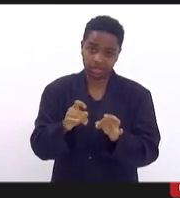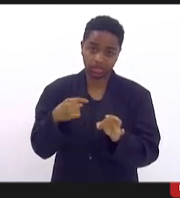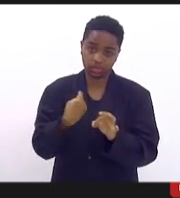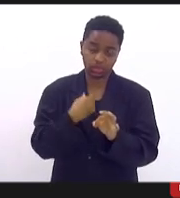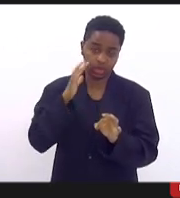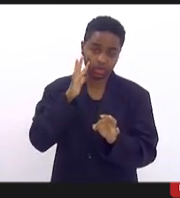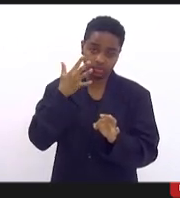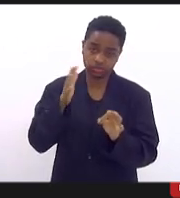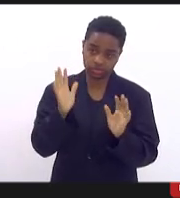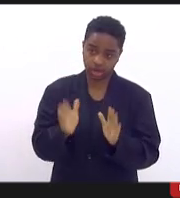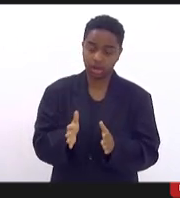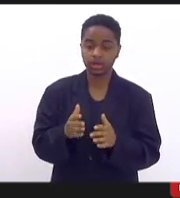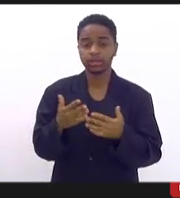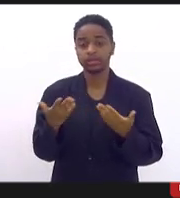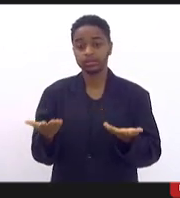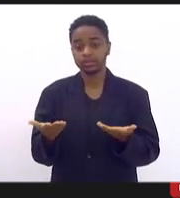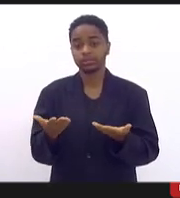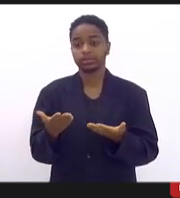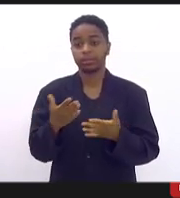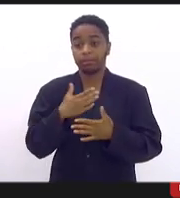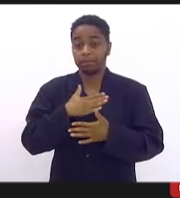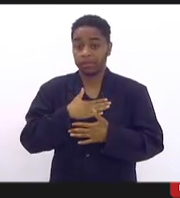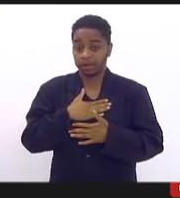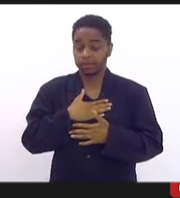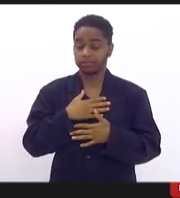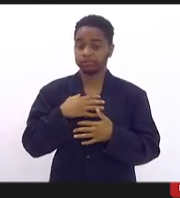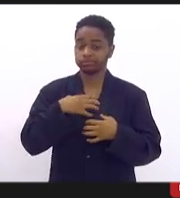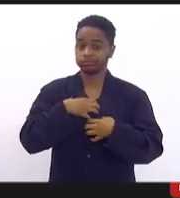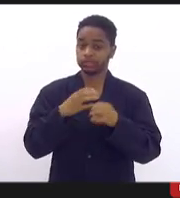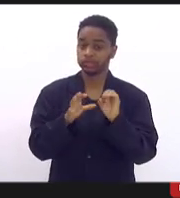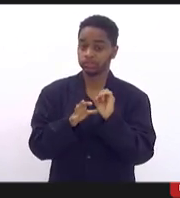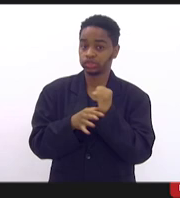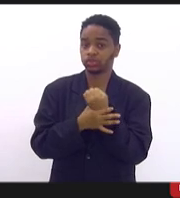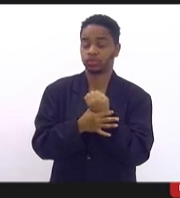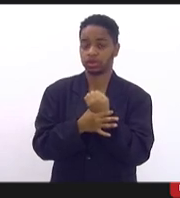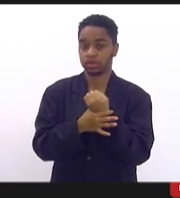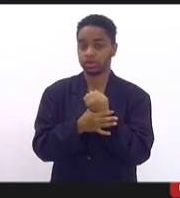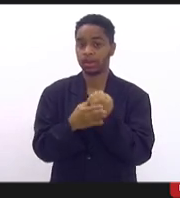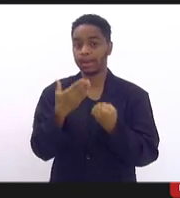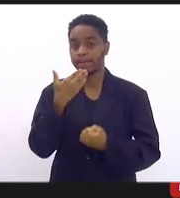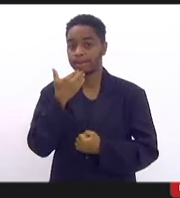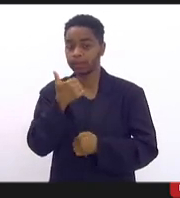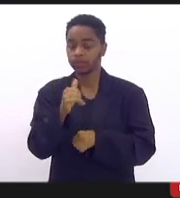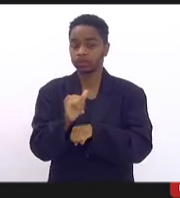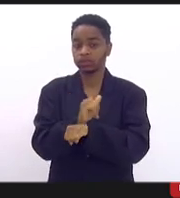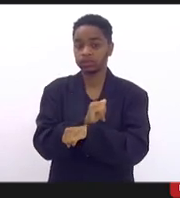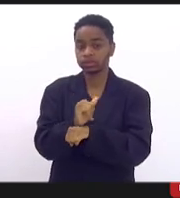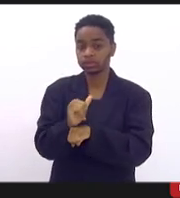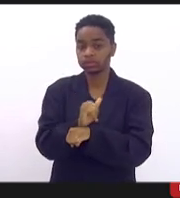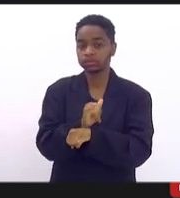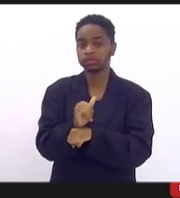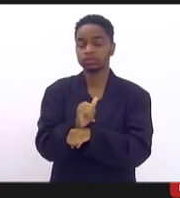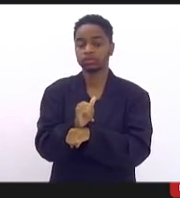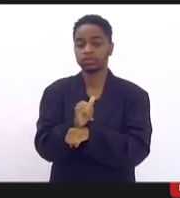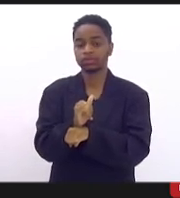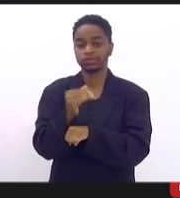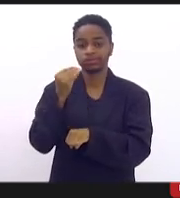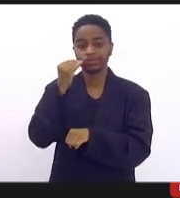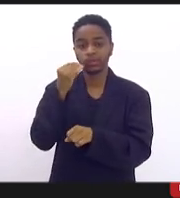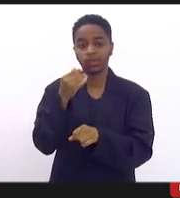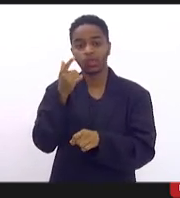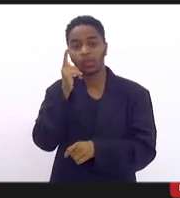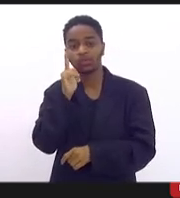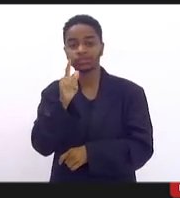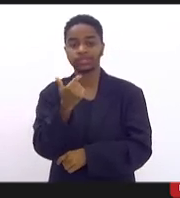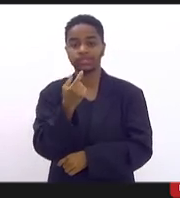deliberou. Então, por medida de segurança, o encaminhamento de ganhar esses 15